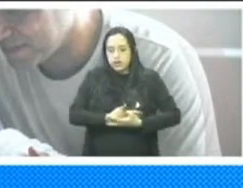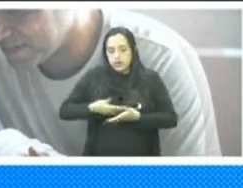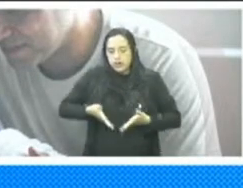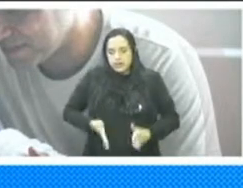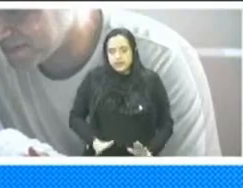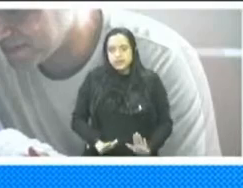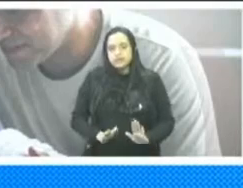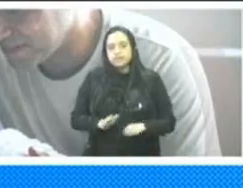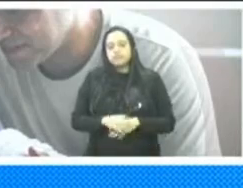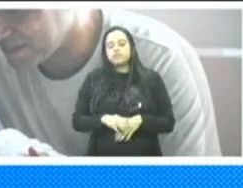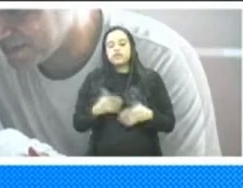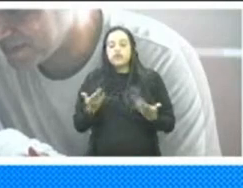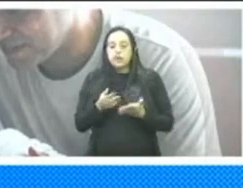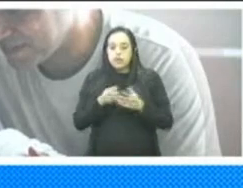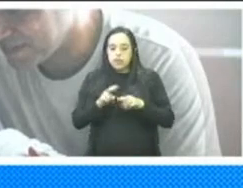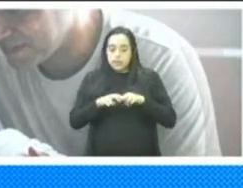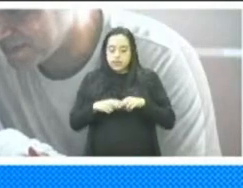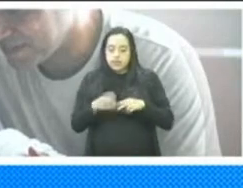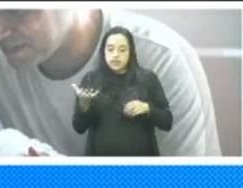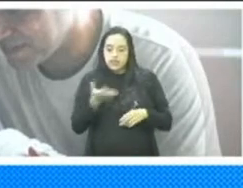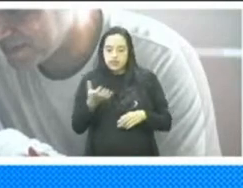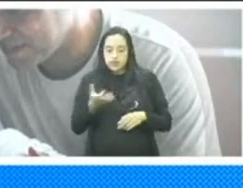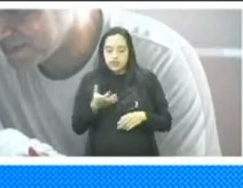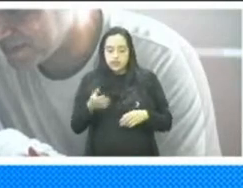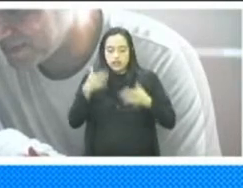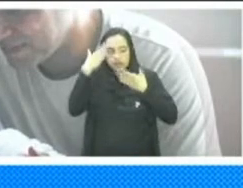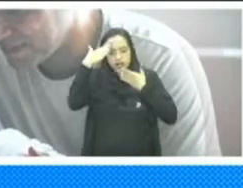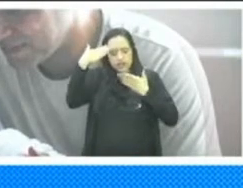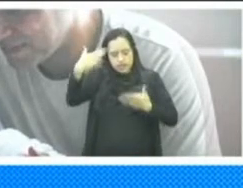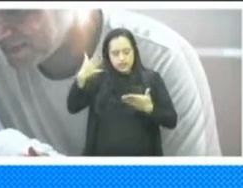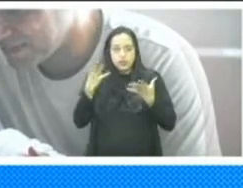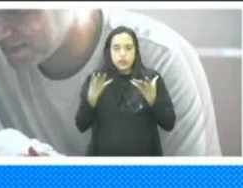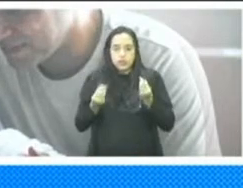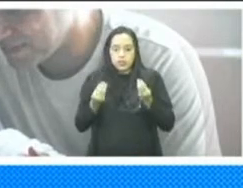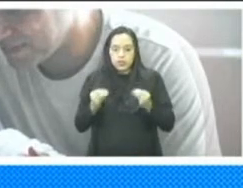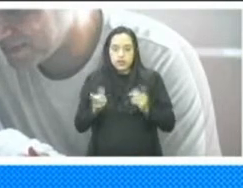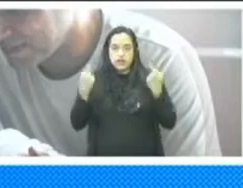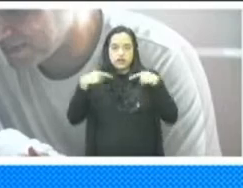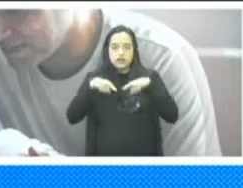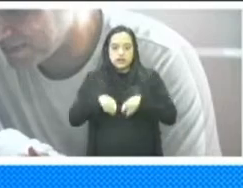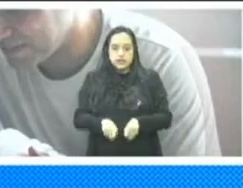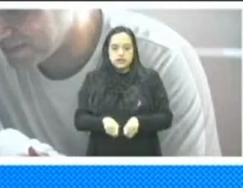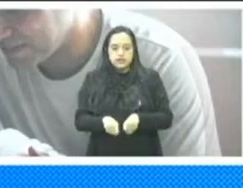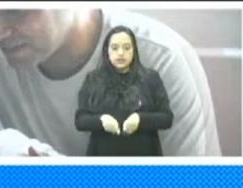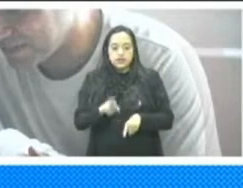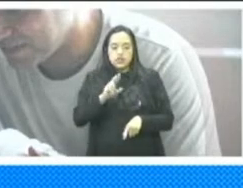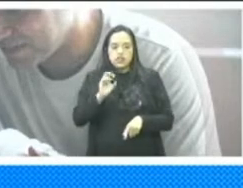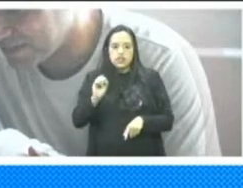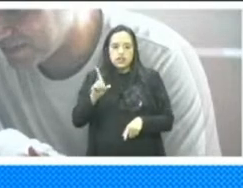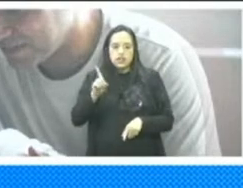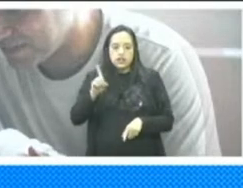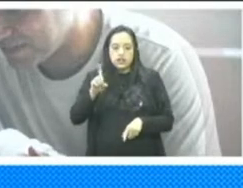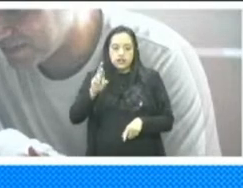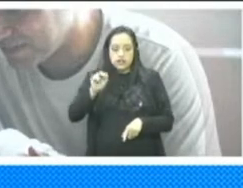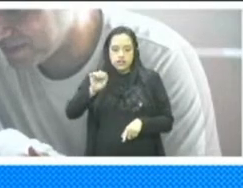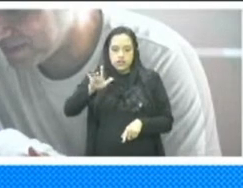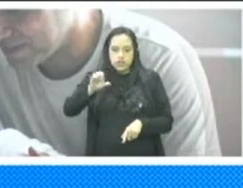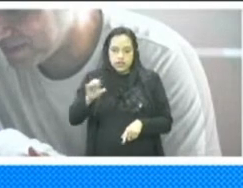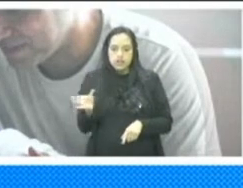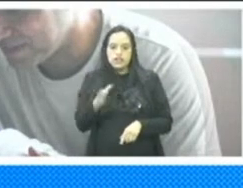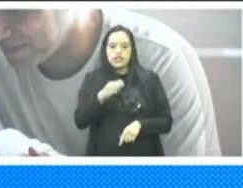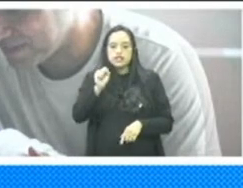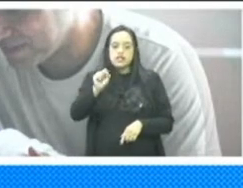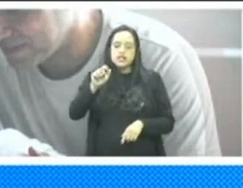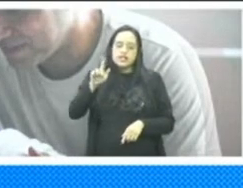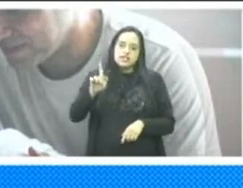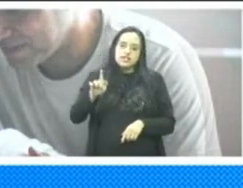E aí, nesse sentido, eu queria agradecer muito a parceria do Rodrigo Gaete, da CGIAD,